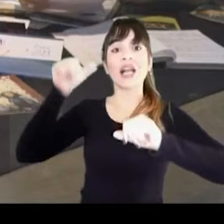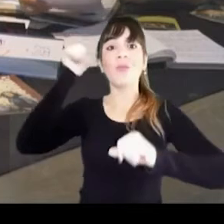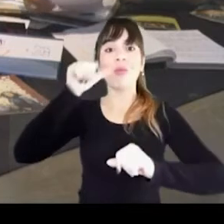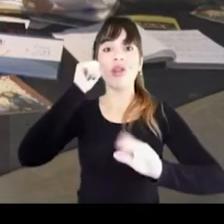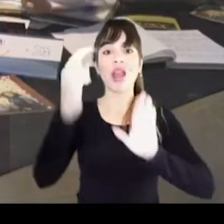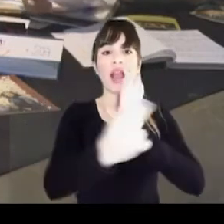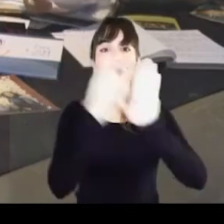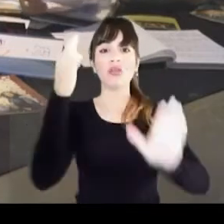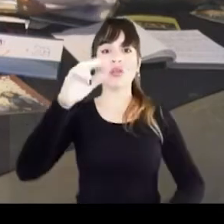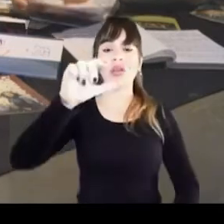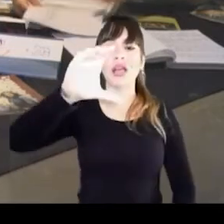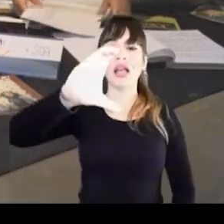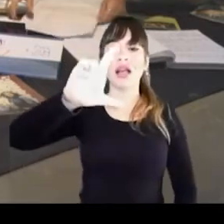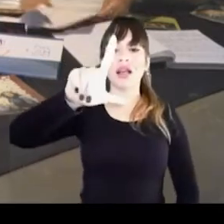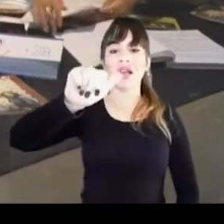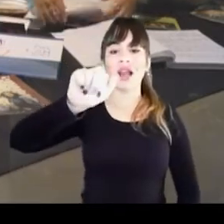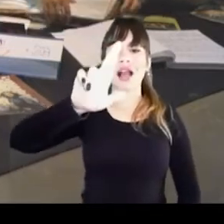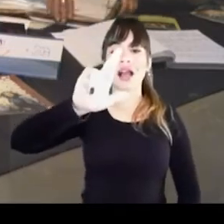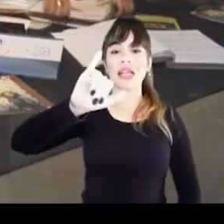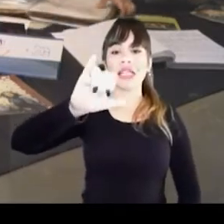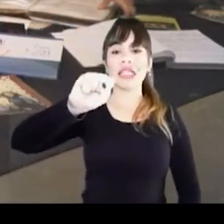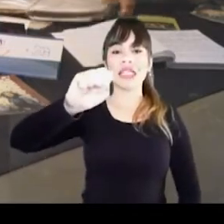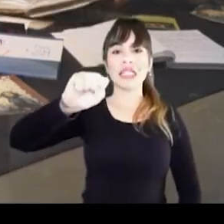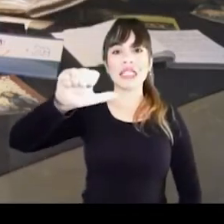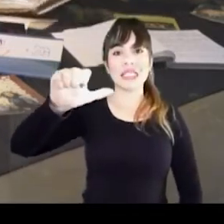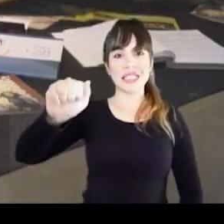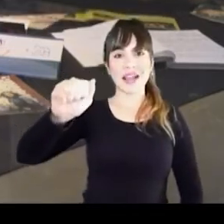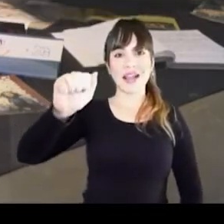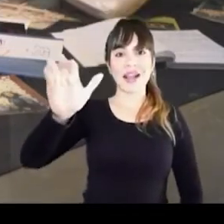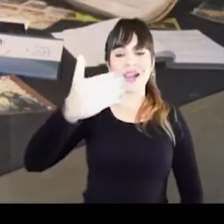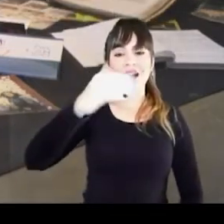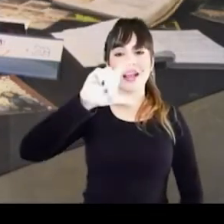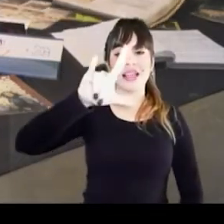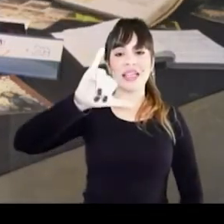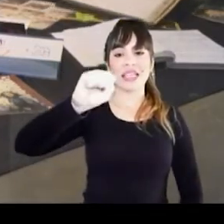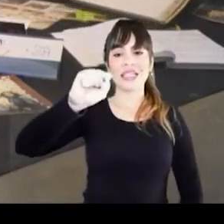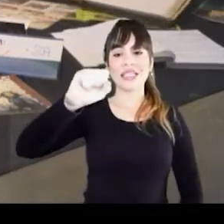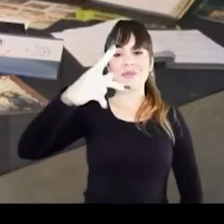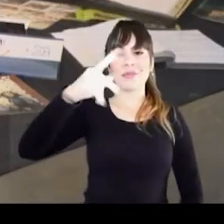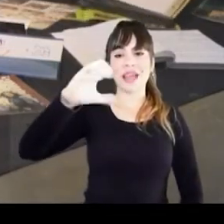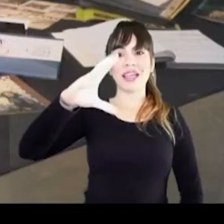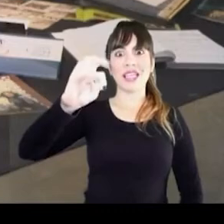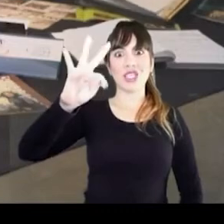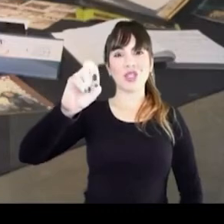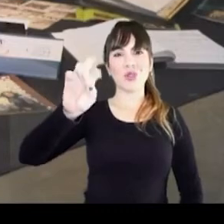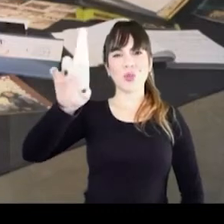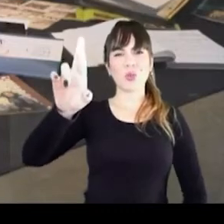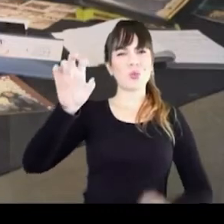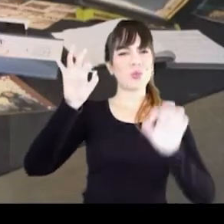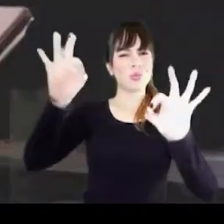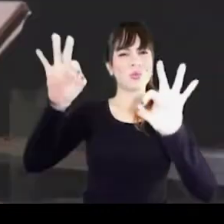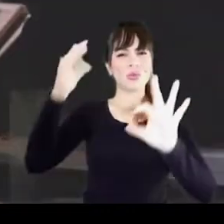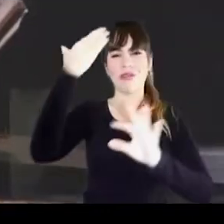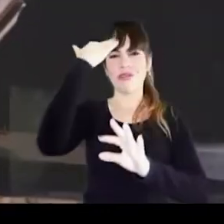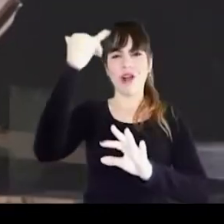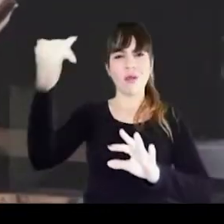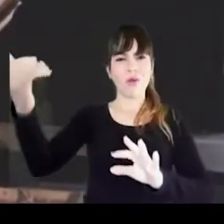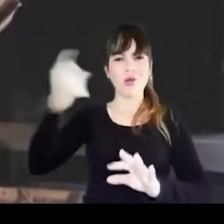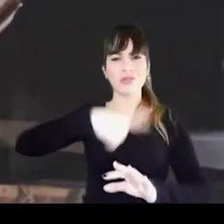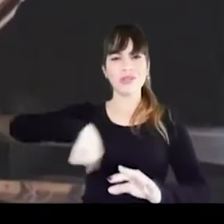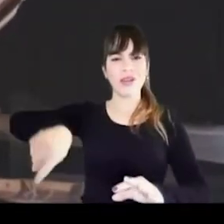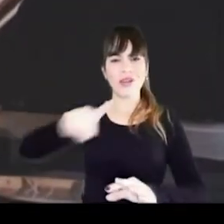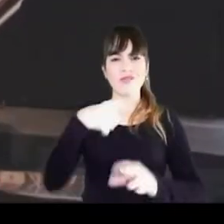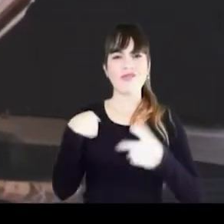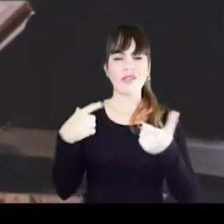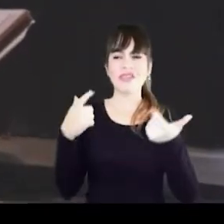grupo se profissionalizando, né? É. Tendo um projetinho todo com design